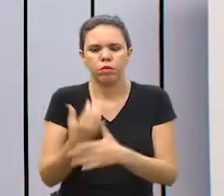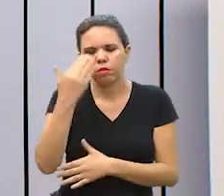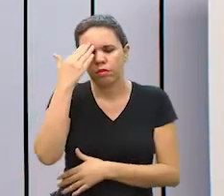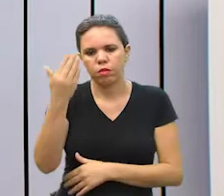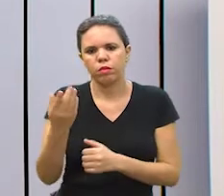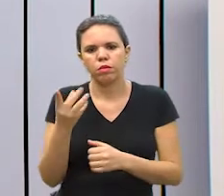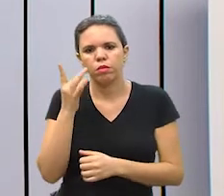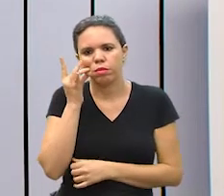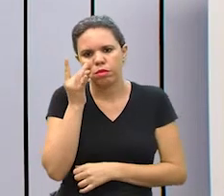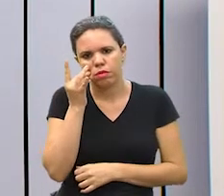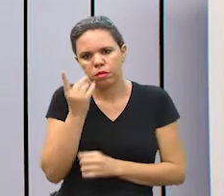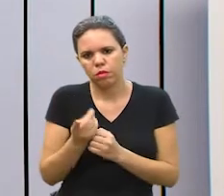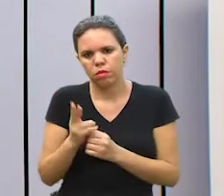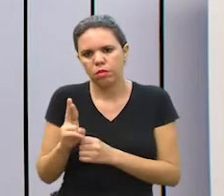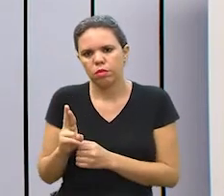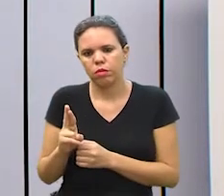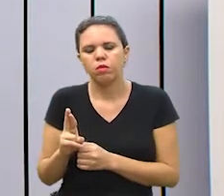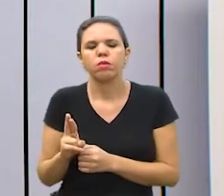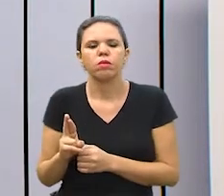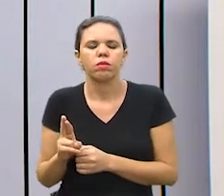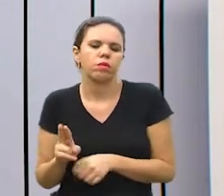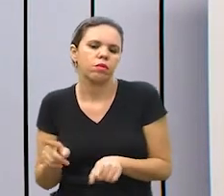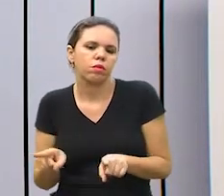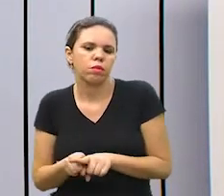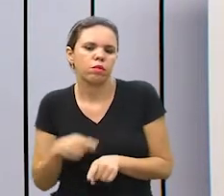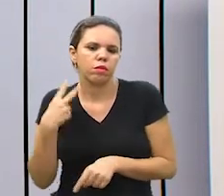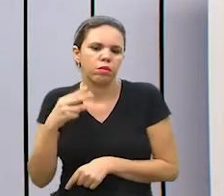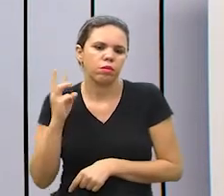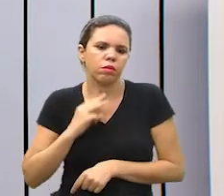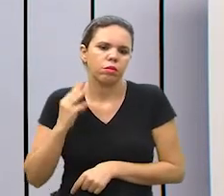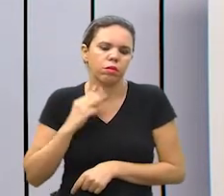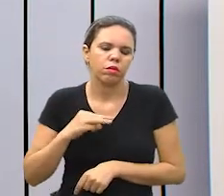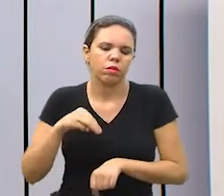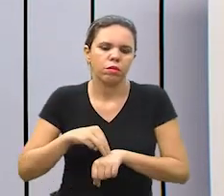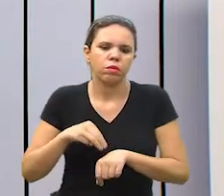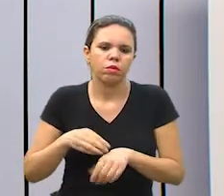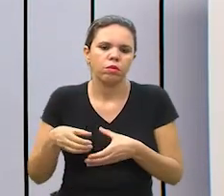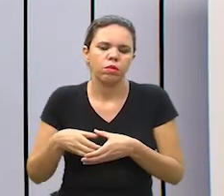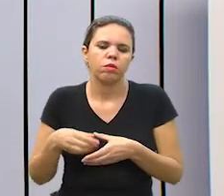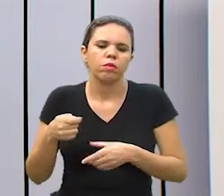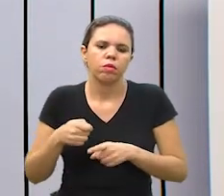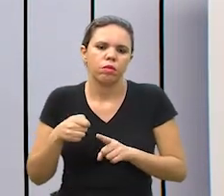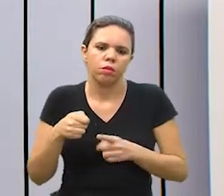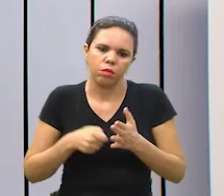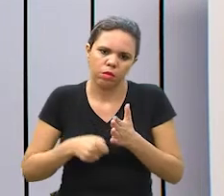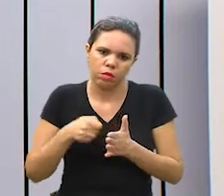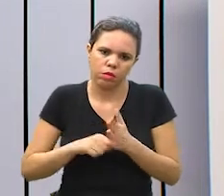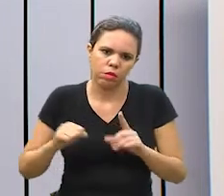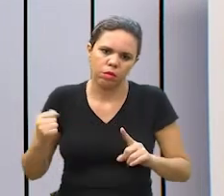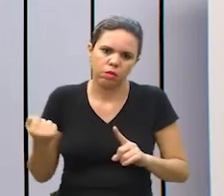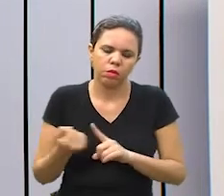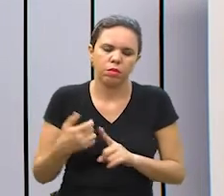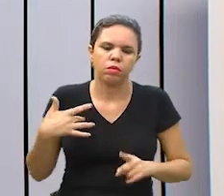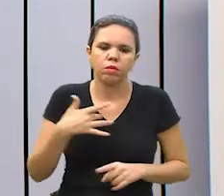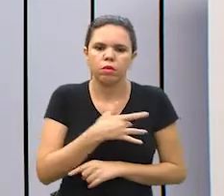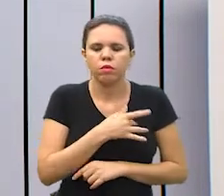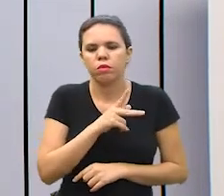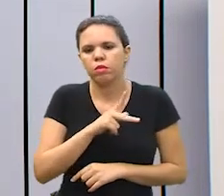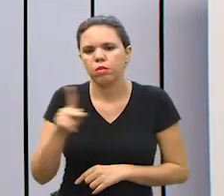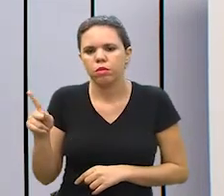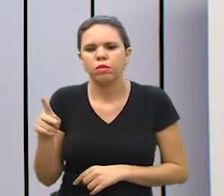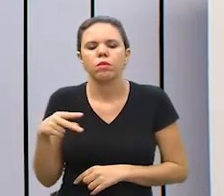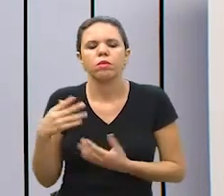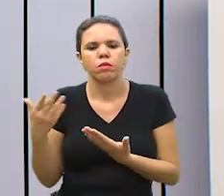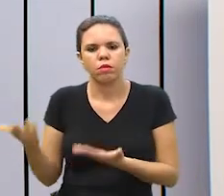agradecer a presença da doutora Carmen, o vereador Cecílio, membro da nossa Comissão de Política Social e Saúde, e também o